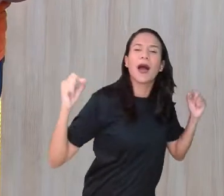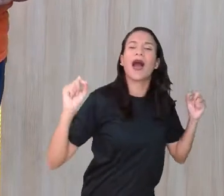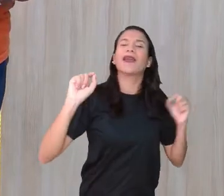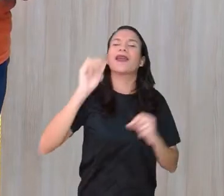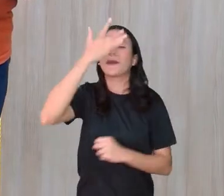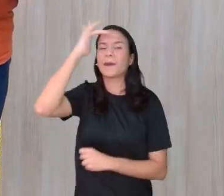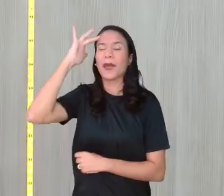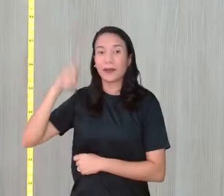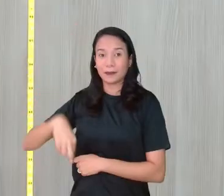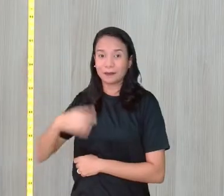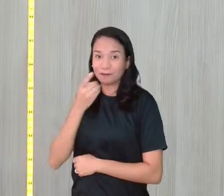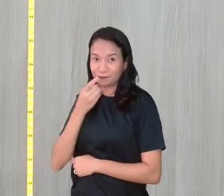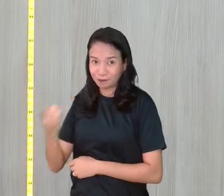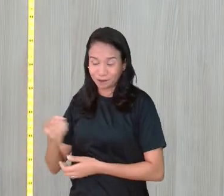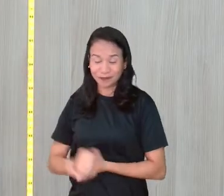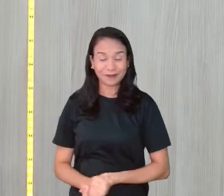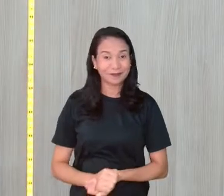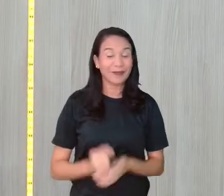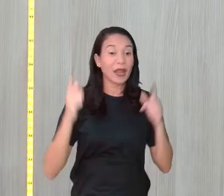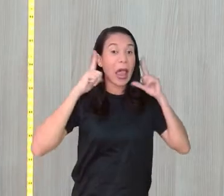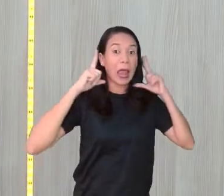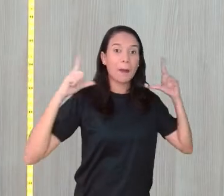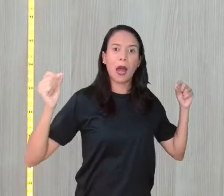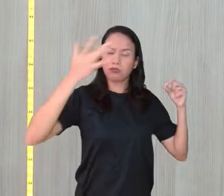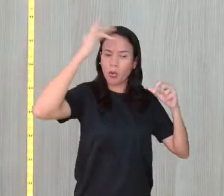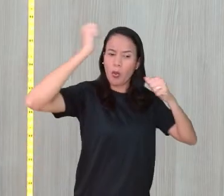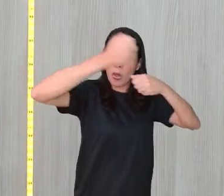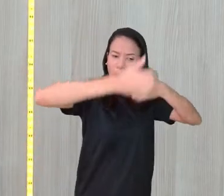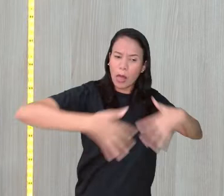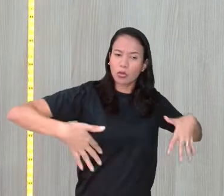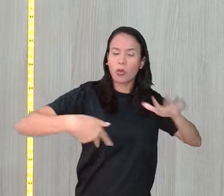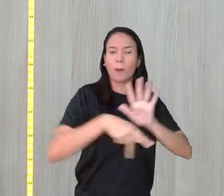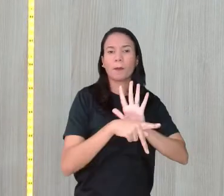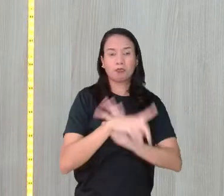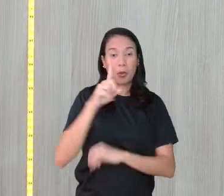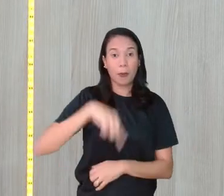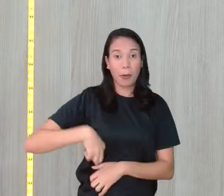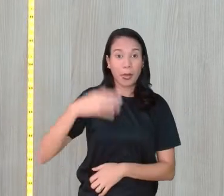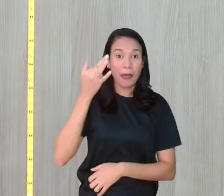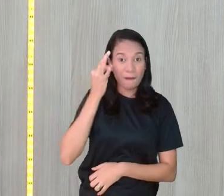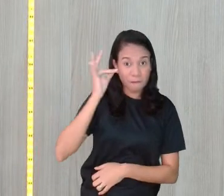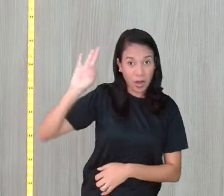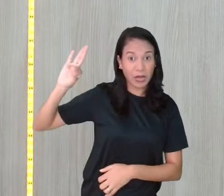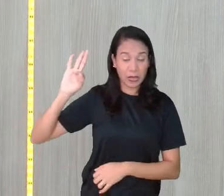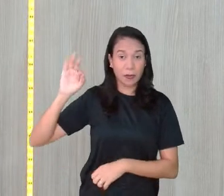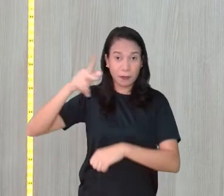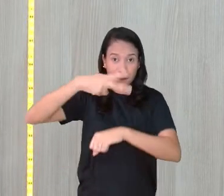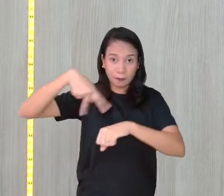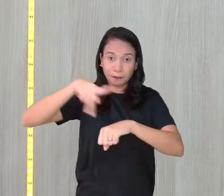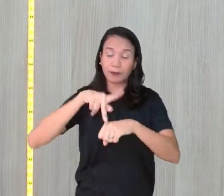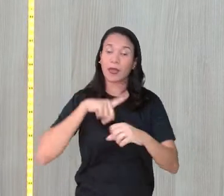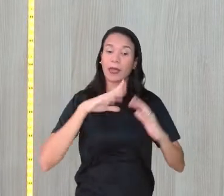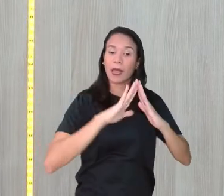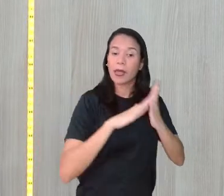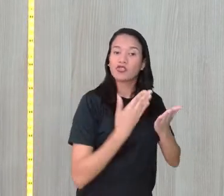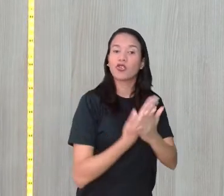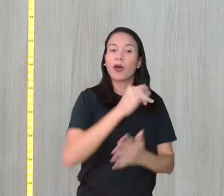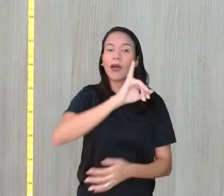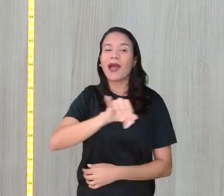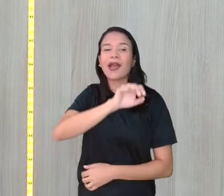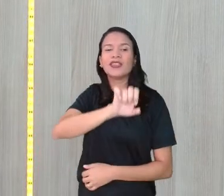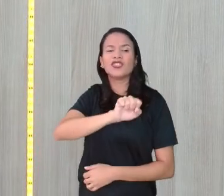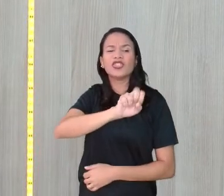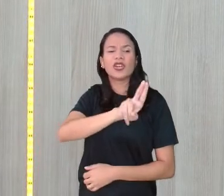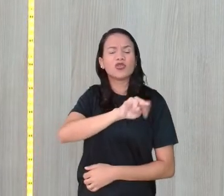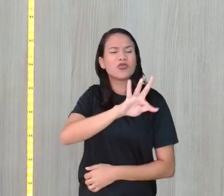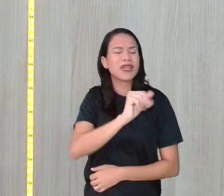Cláudia. Bem, Lamarck, gente, foi um naturalista francês. Ele frequentou primeiro a escola jesuíta, mas depois ele viu que